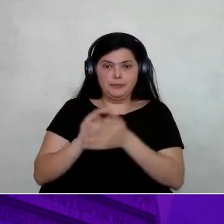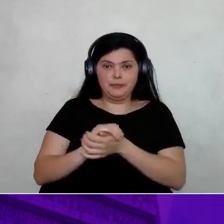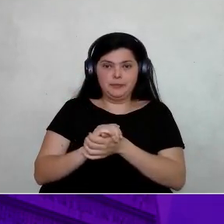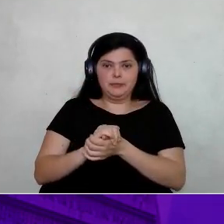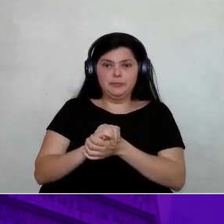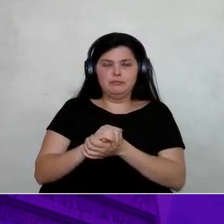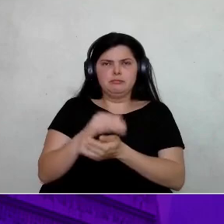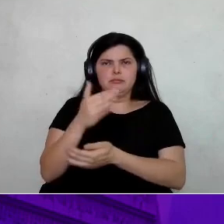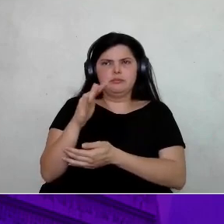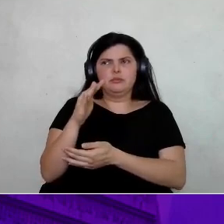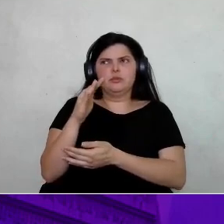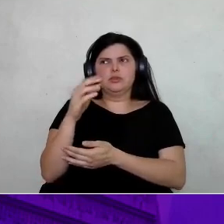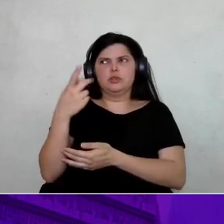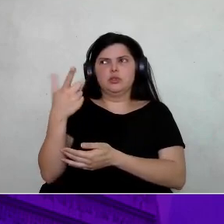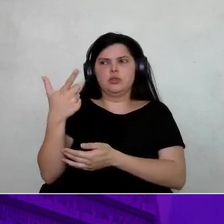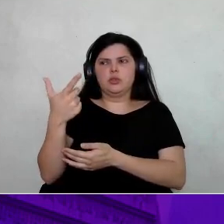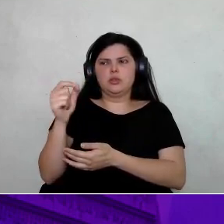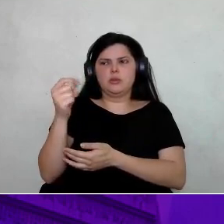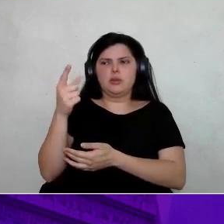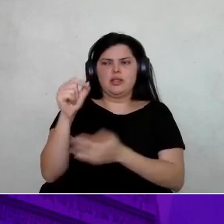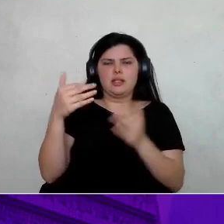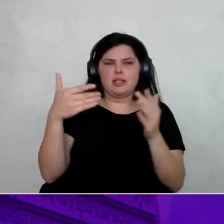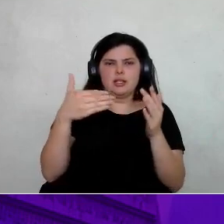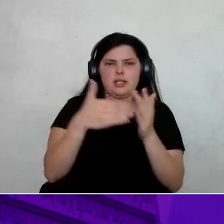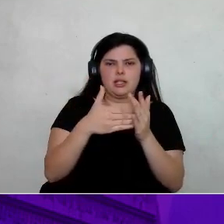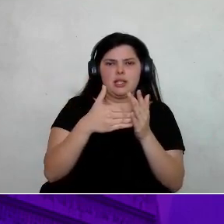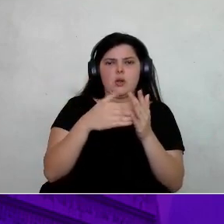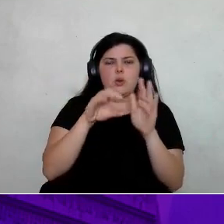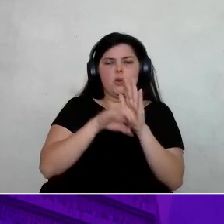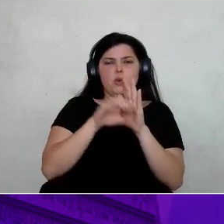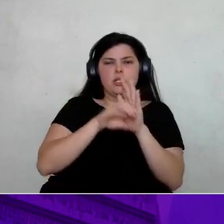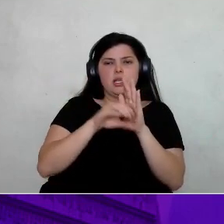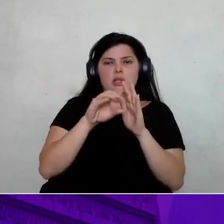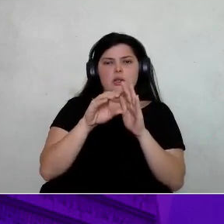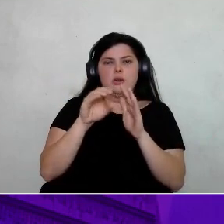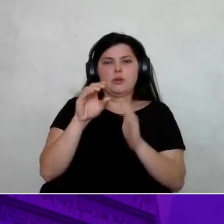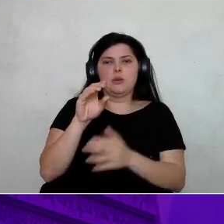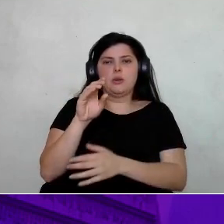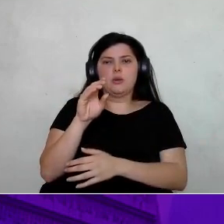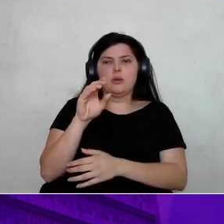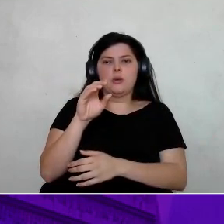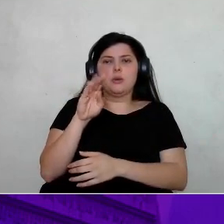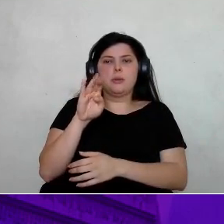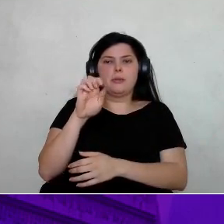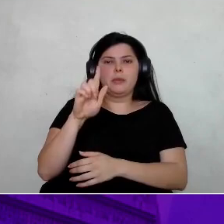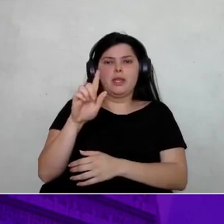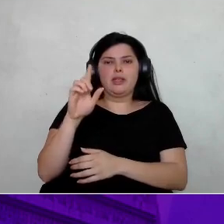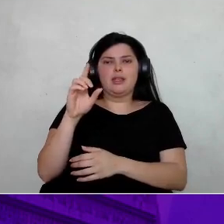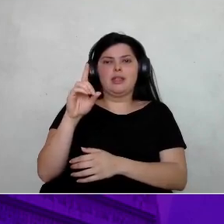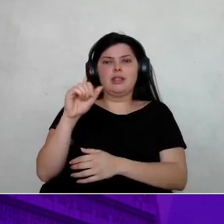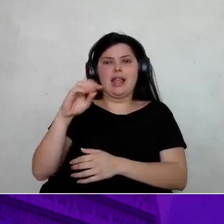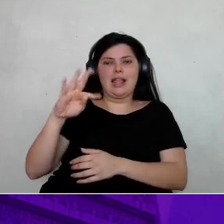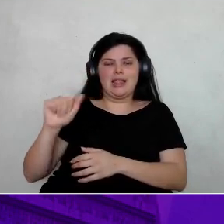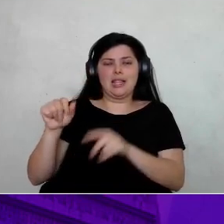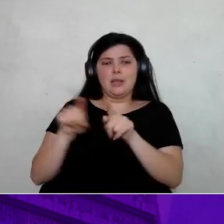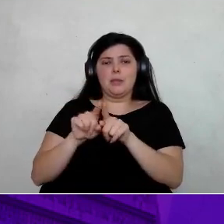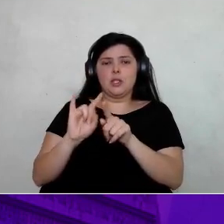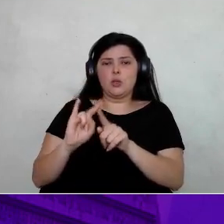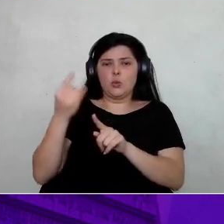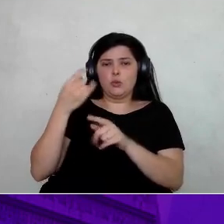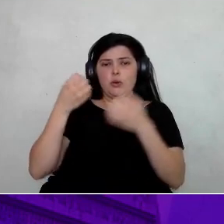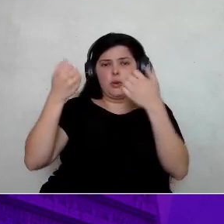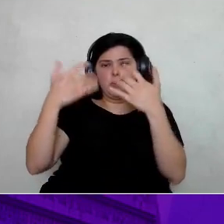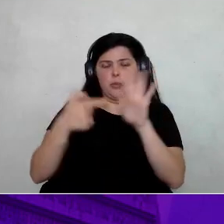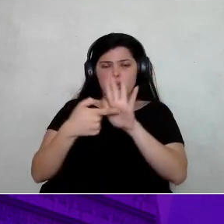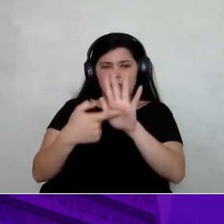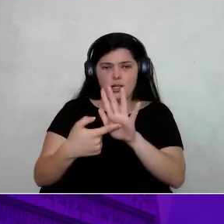de 2010 para frente, veio o conceito de Big Data, e isso está expandindo. Tá? Esse último ponto fui eu que coloquei aqui,